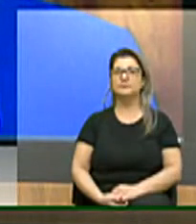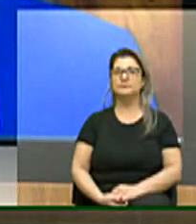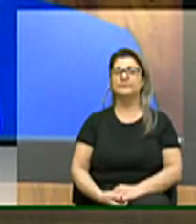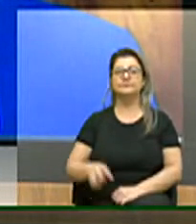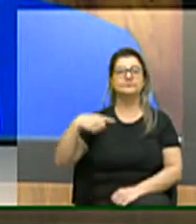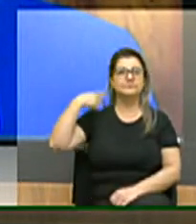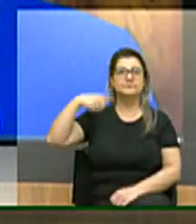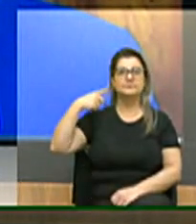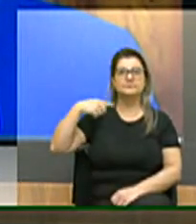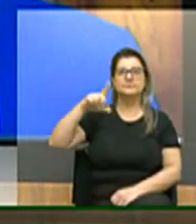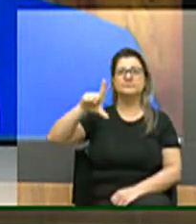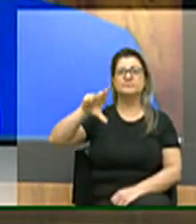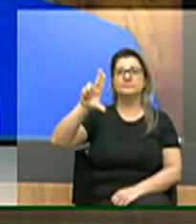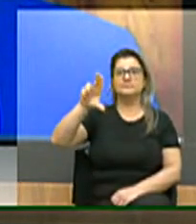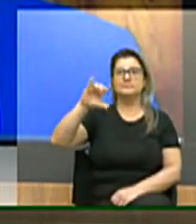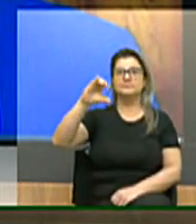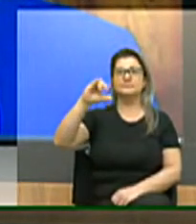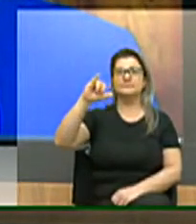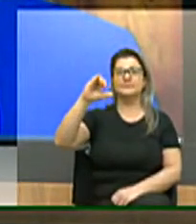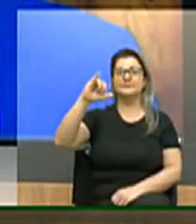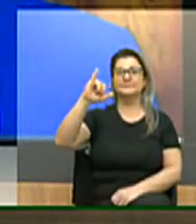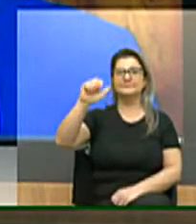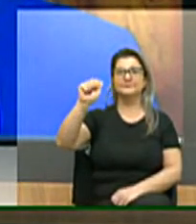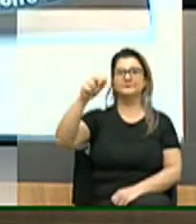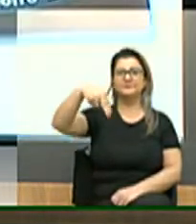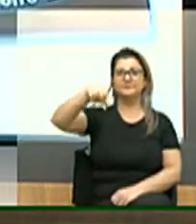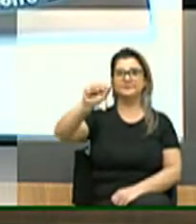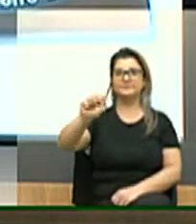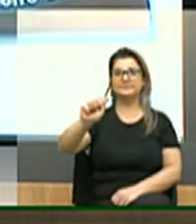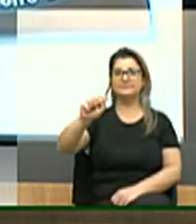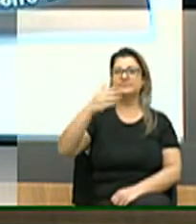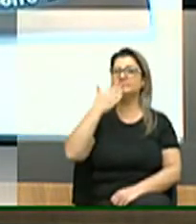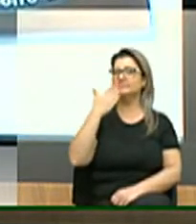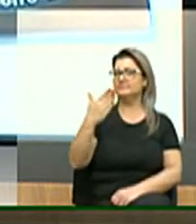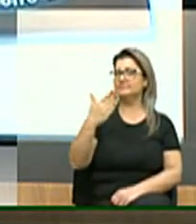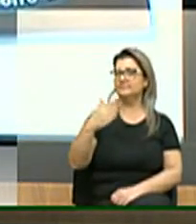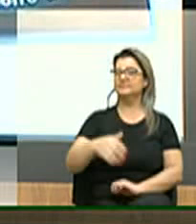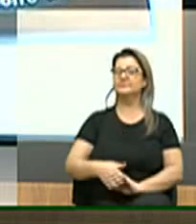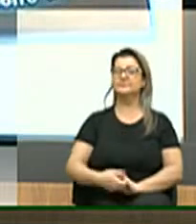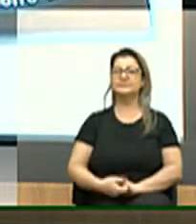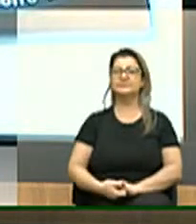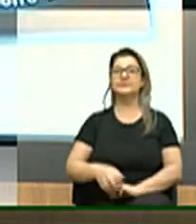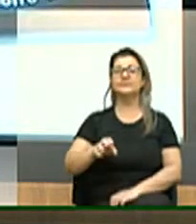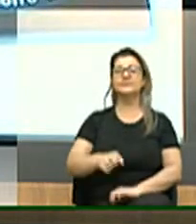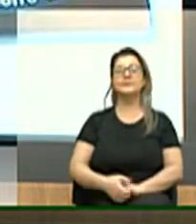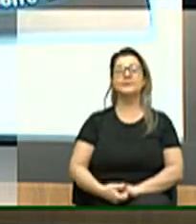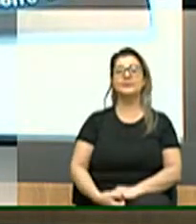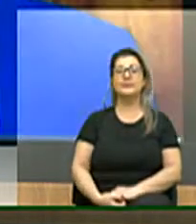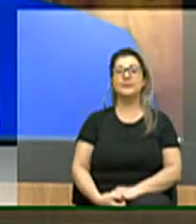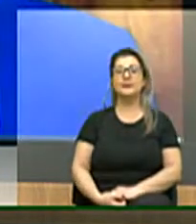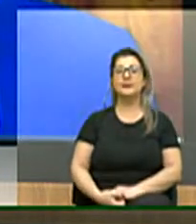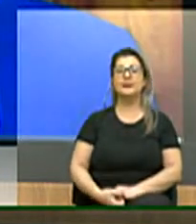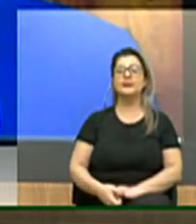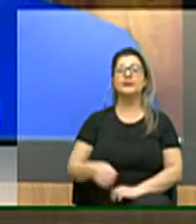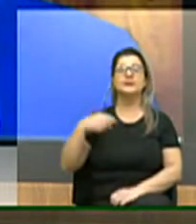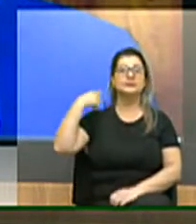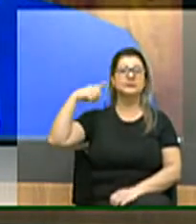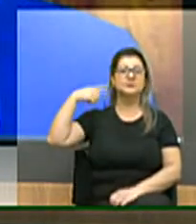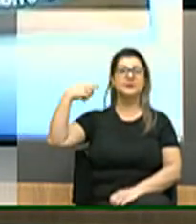Deputada Luciana Genro. Favorável. Eric Lins, favorável. O Eric Lins também. Deputado Nerio